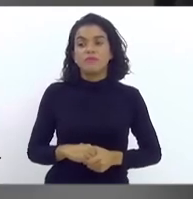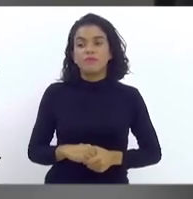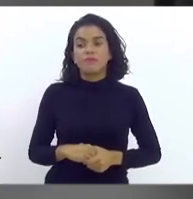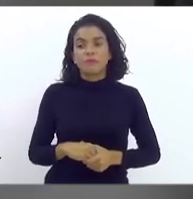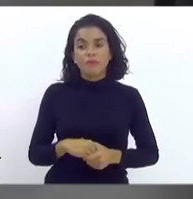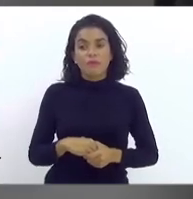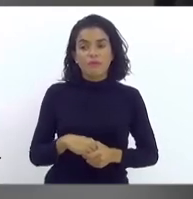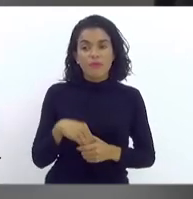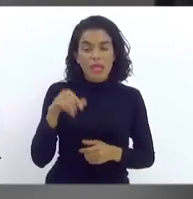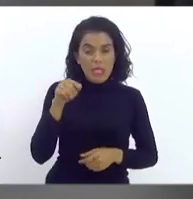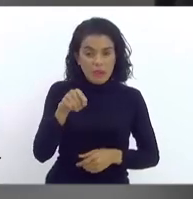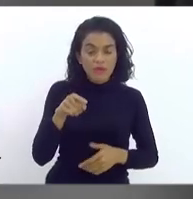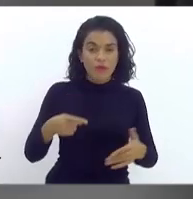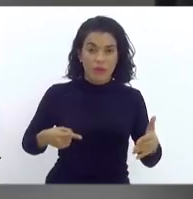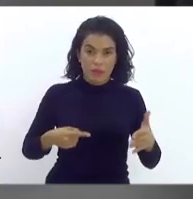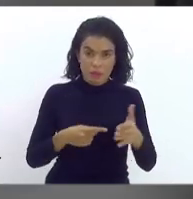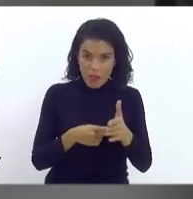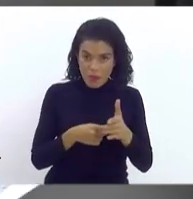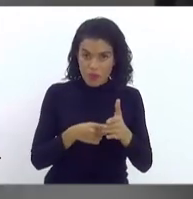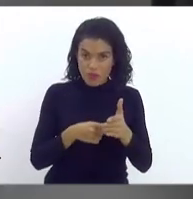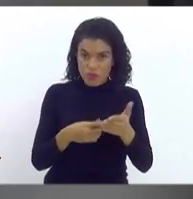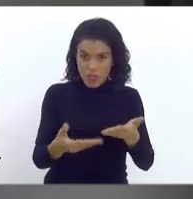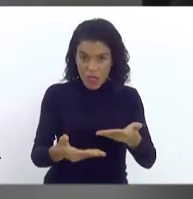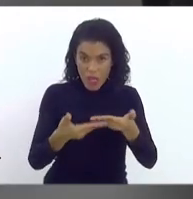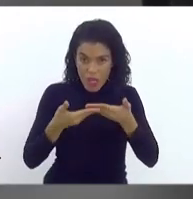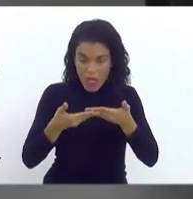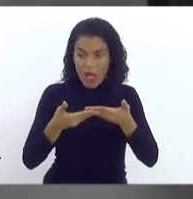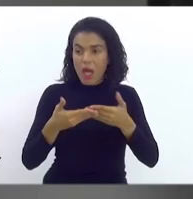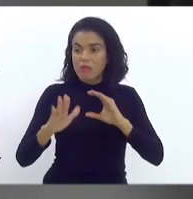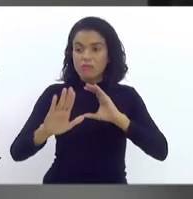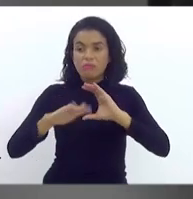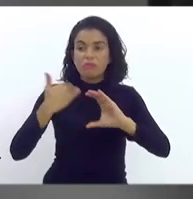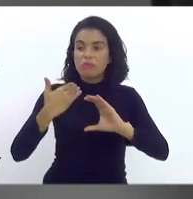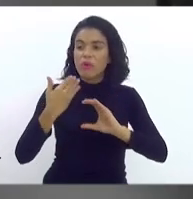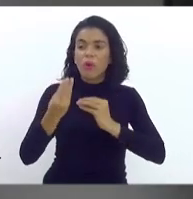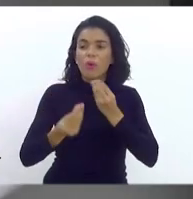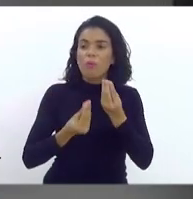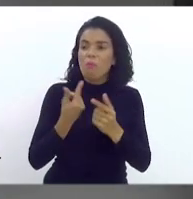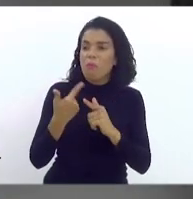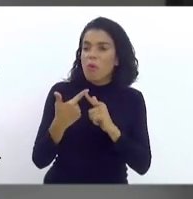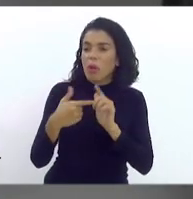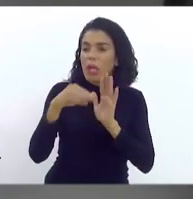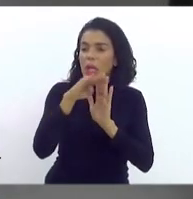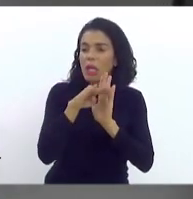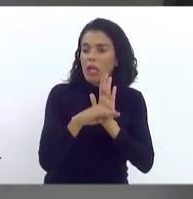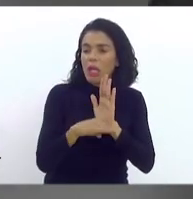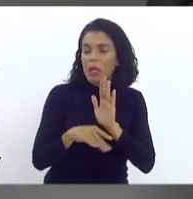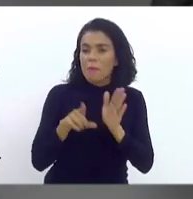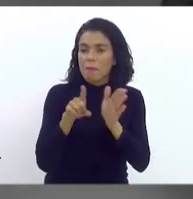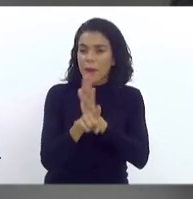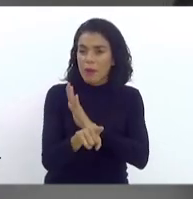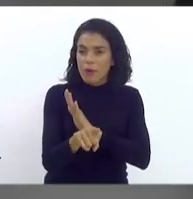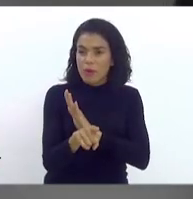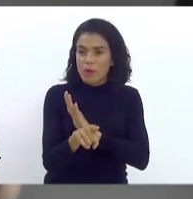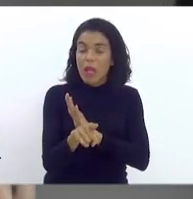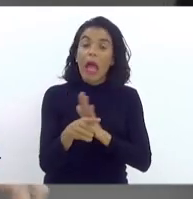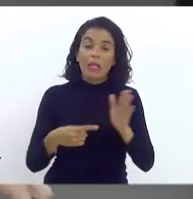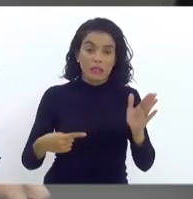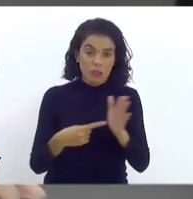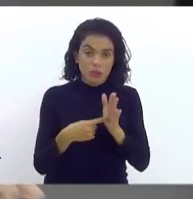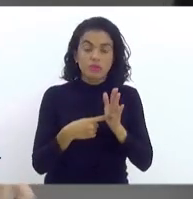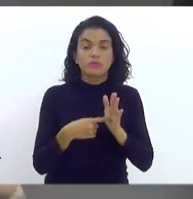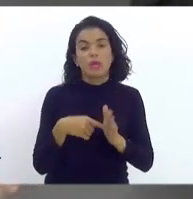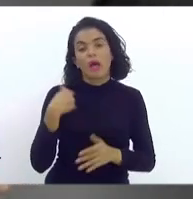isso foram denúncias que o senhor recebeu? Por quais motivos essas perguntas apareceram aqui? Foram denúncias.